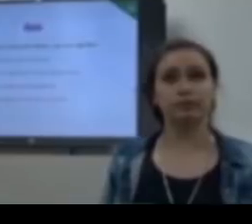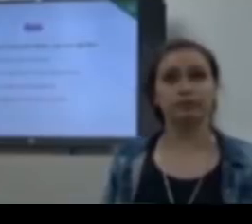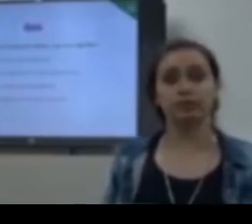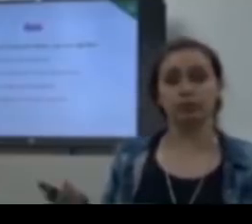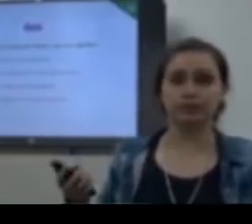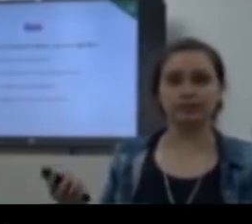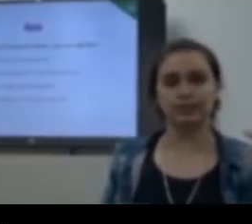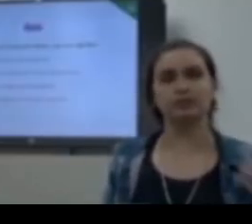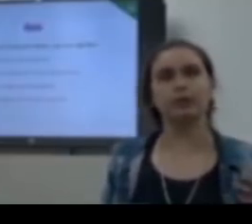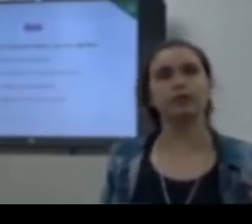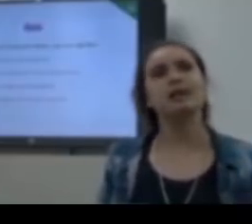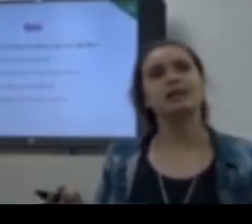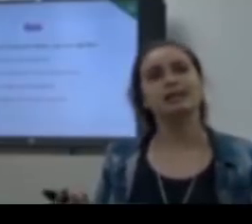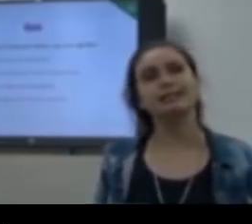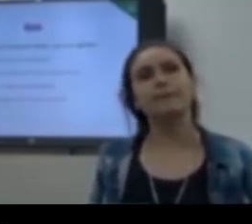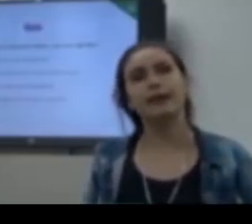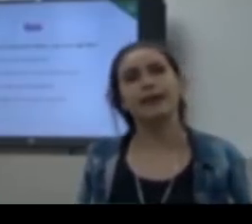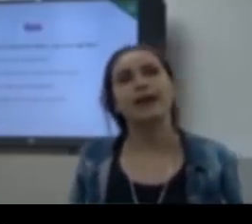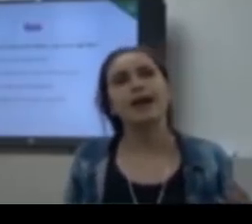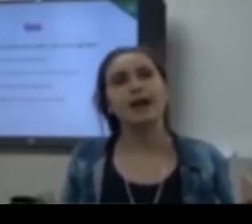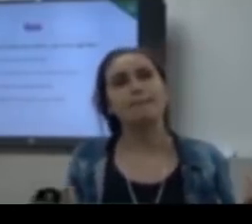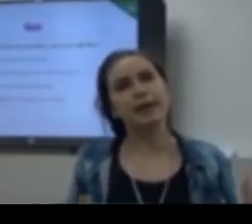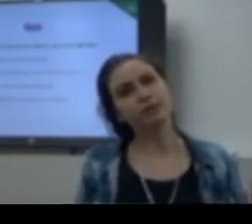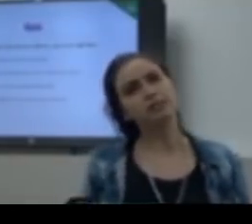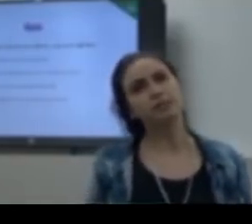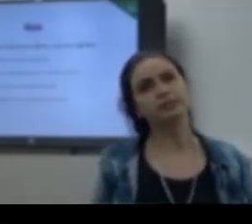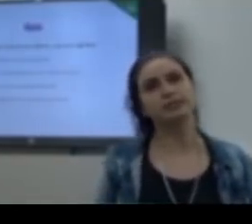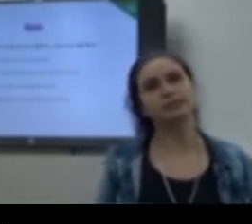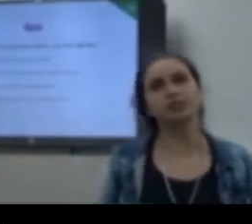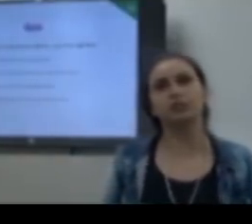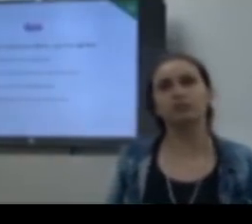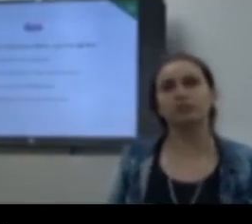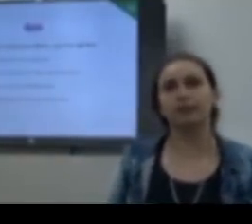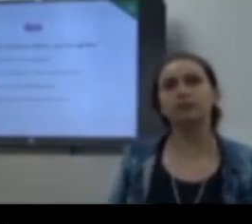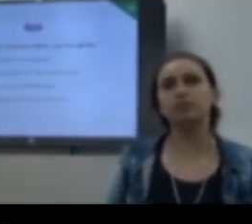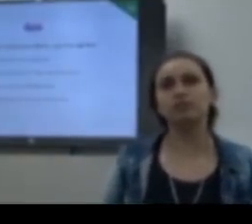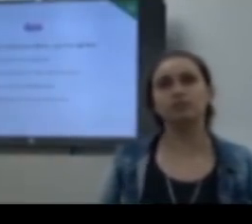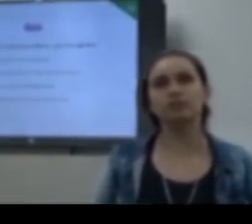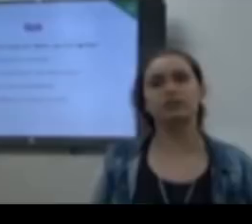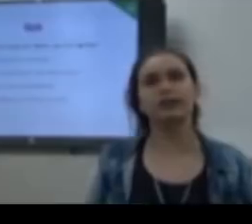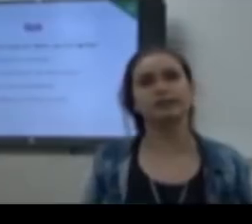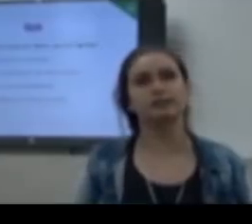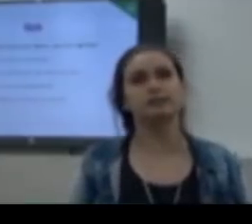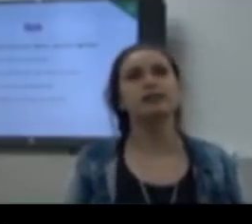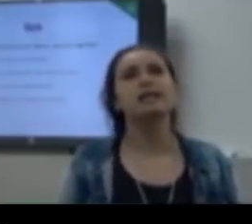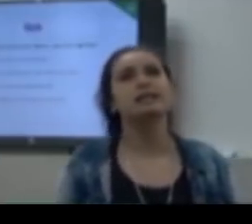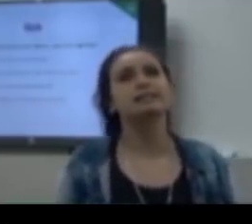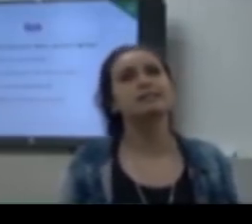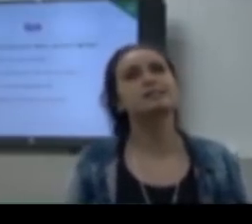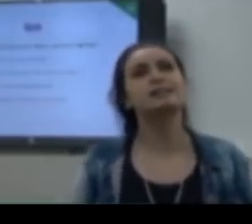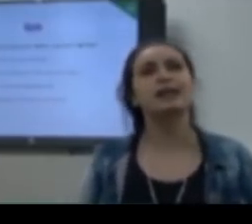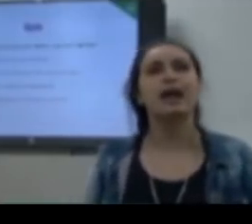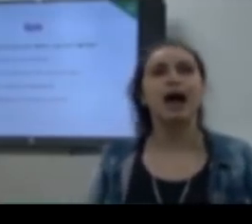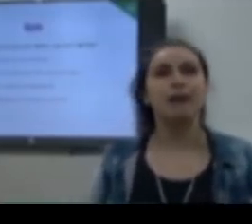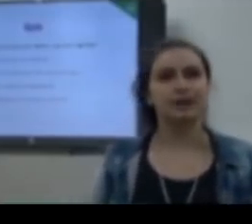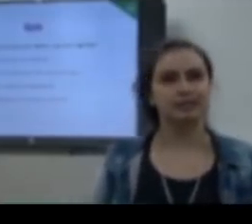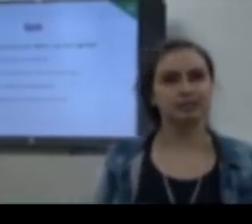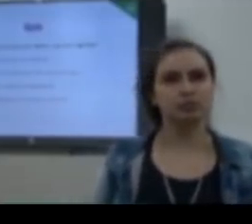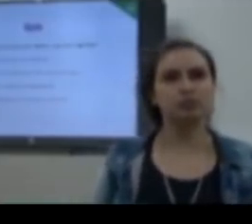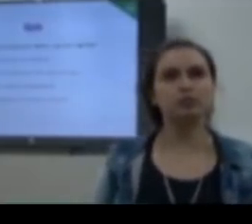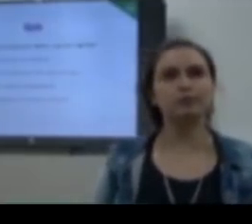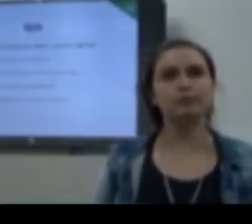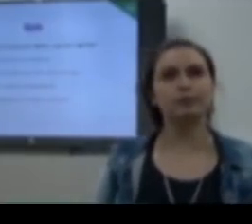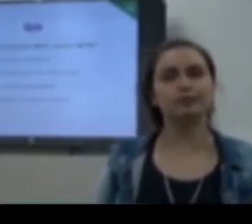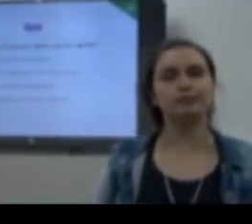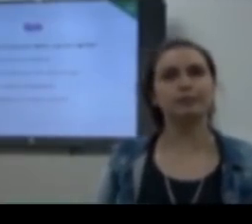estratos arbóreos. Letra B. É menos importante ecologicamente que as outras florestas. Letra C.